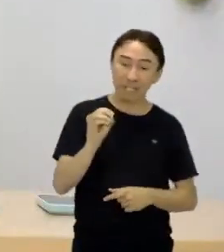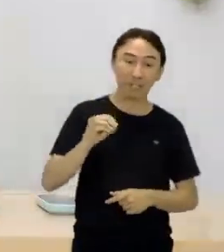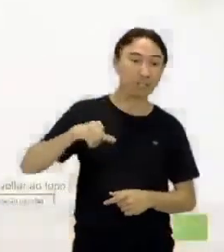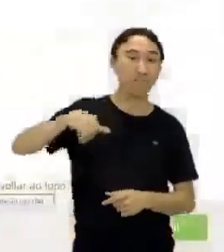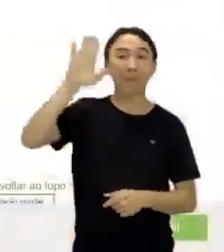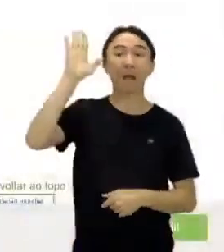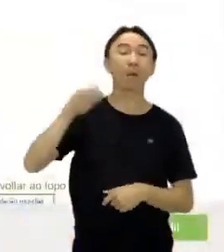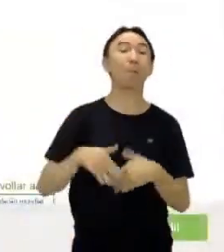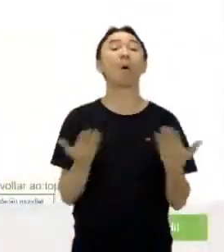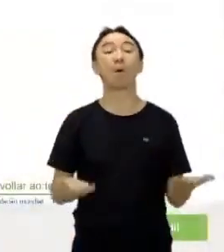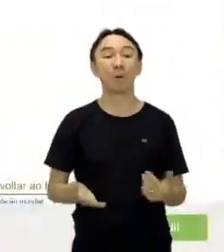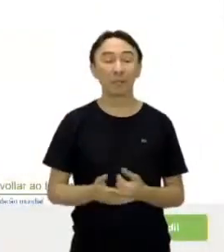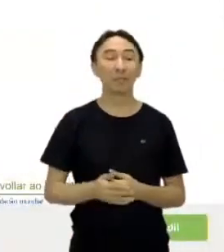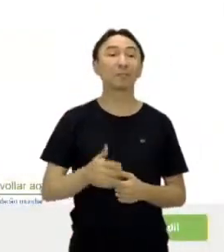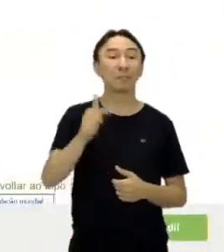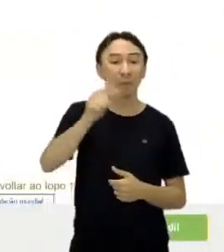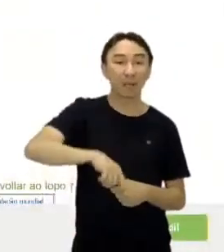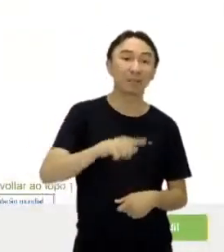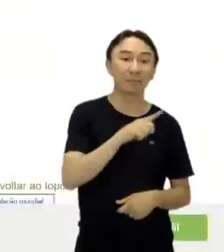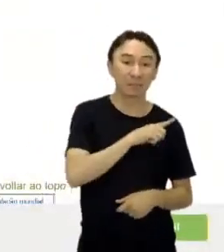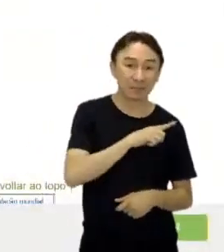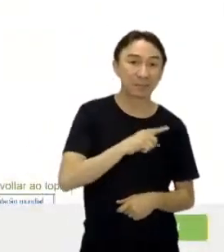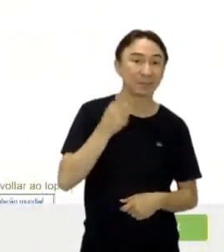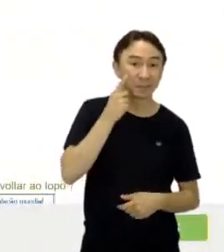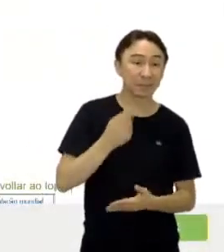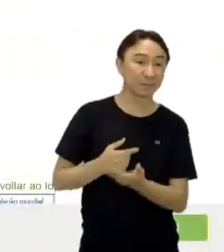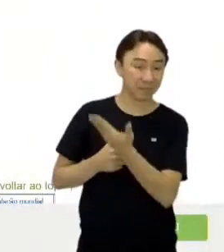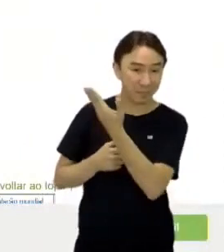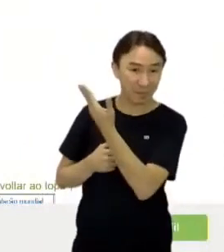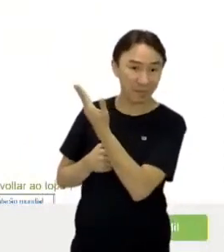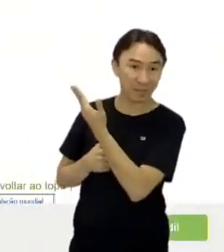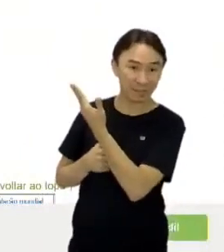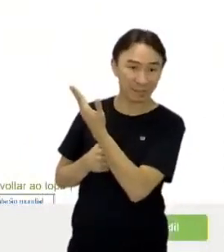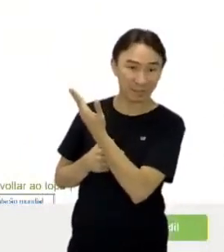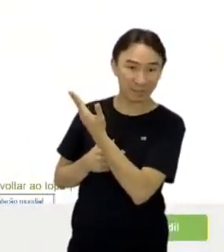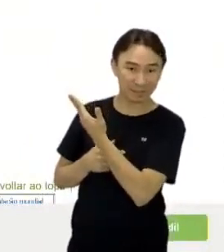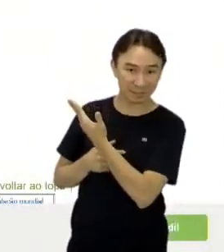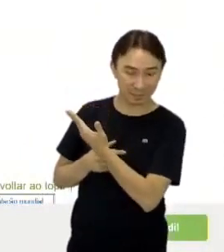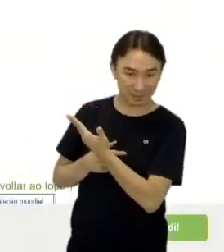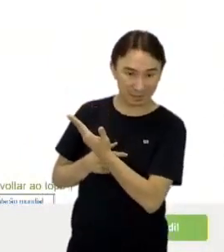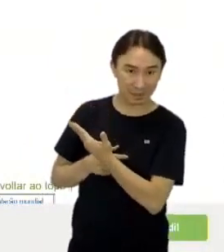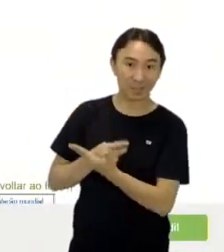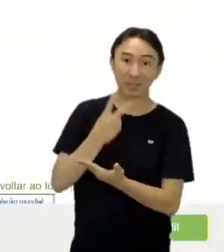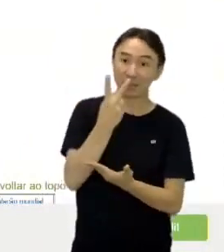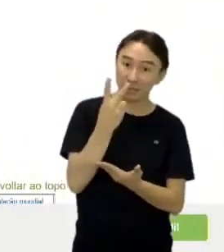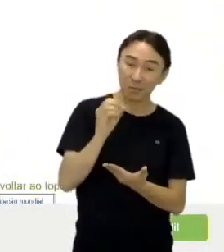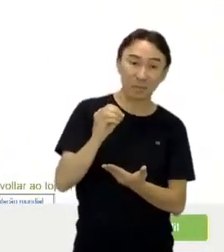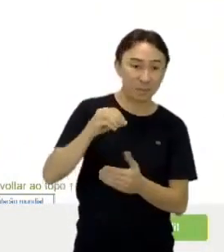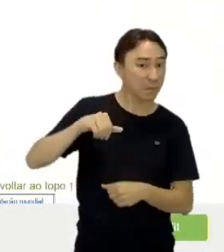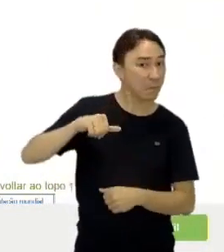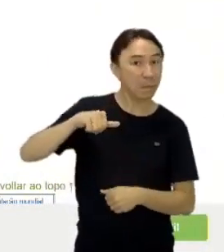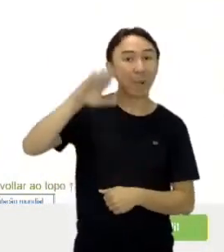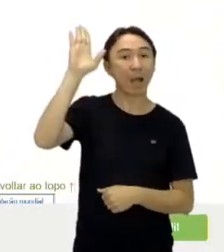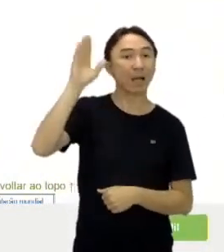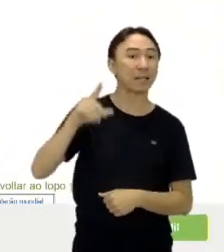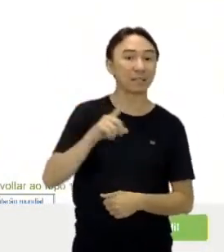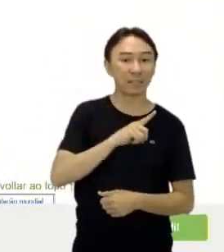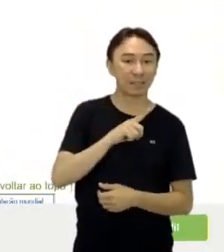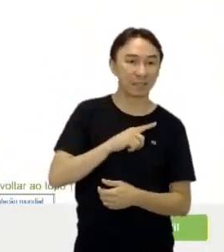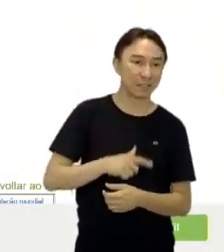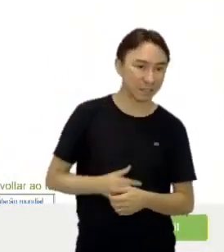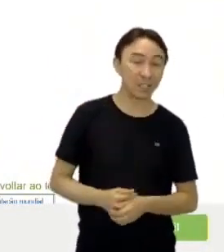aquele site e você vai ver que automaticamente vai aparecer aí, ó, os 20 países mais populosos. Então tem a China, né, que